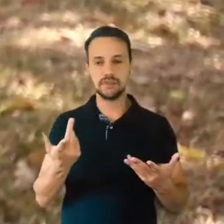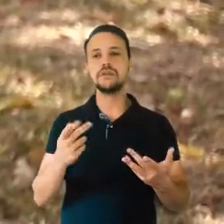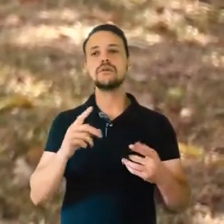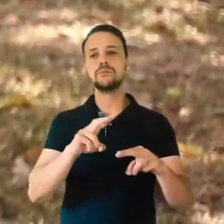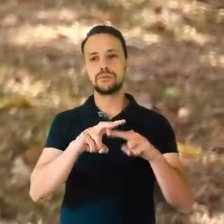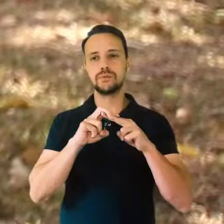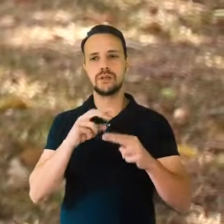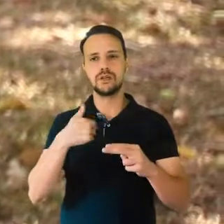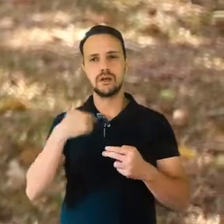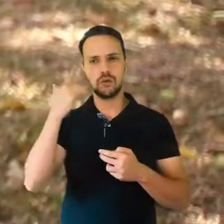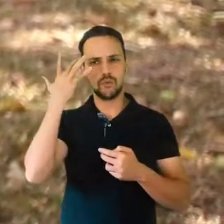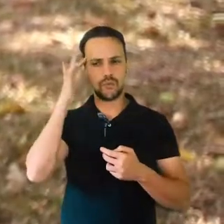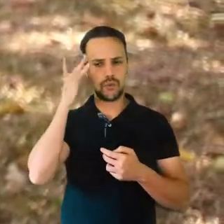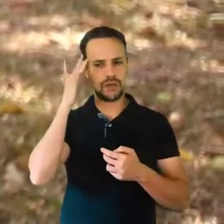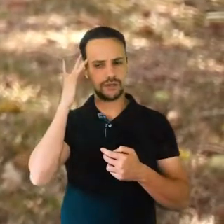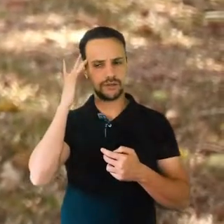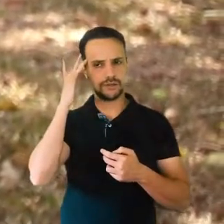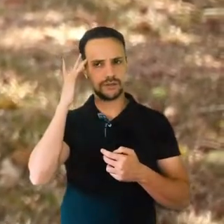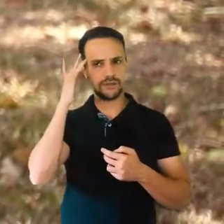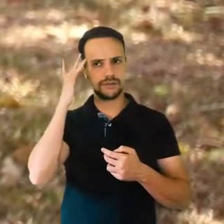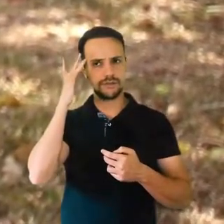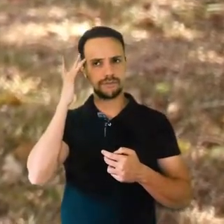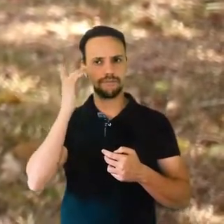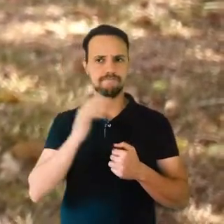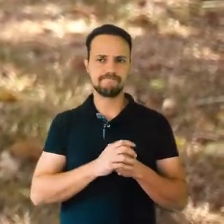tudo. Então, eu acho que...